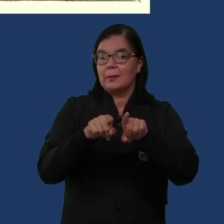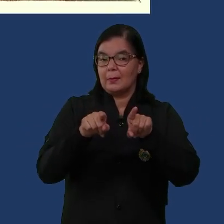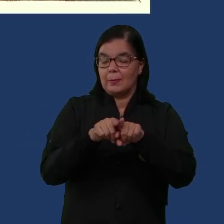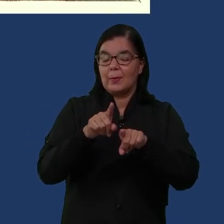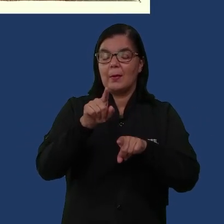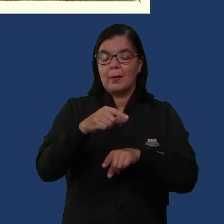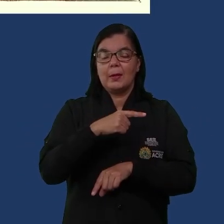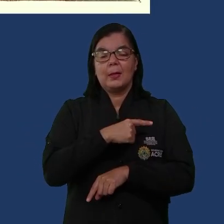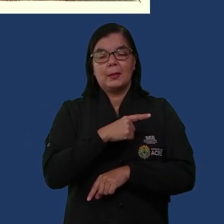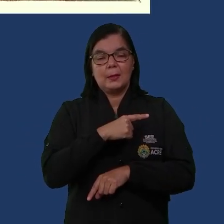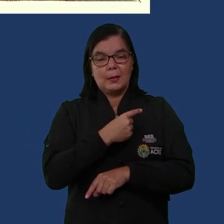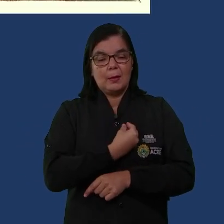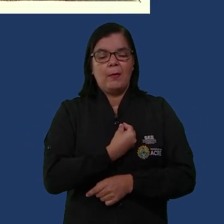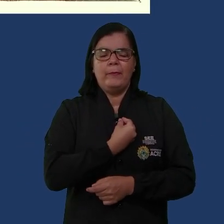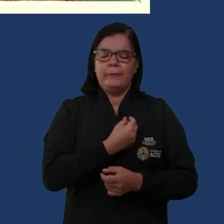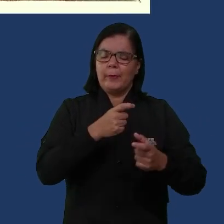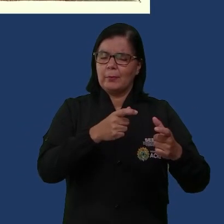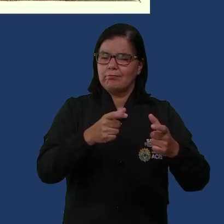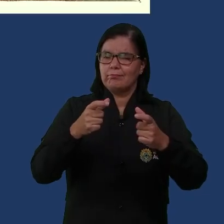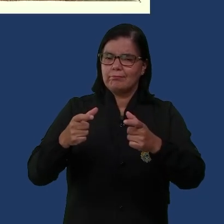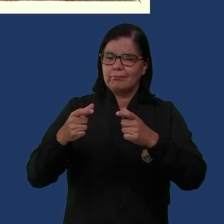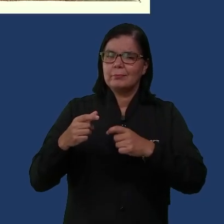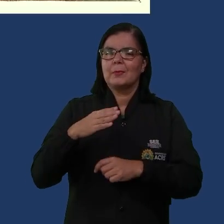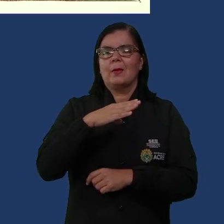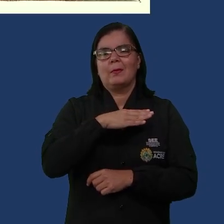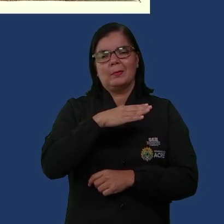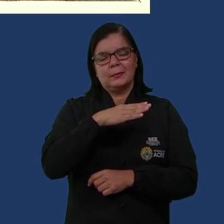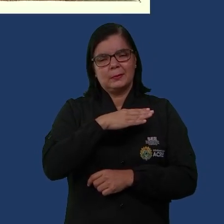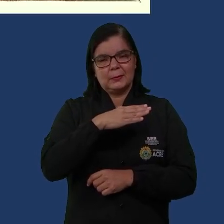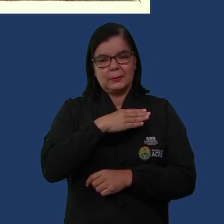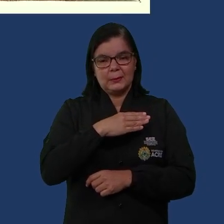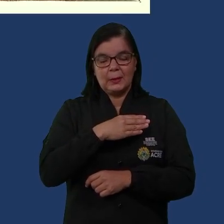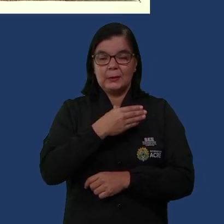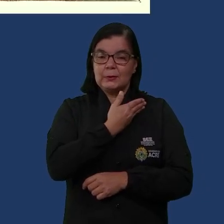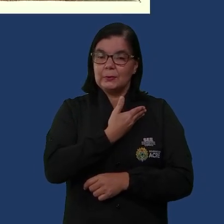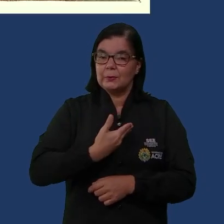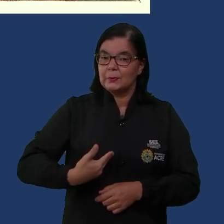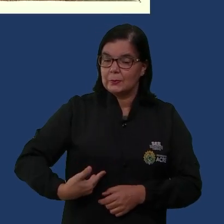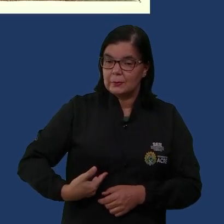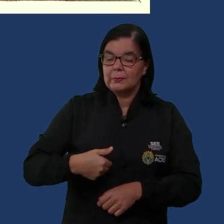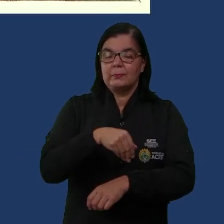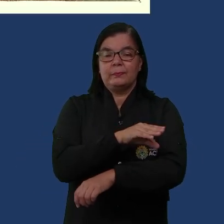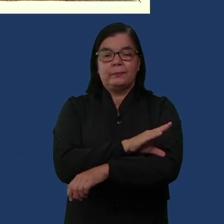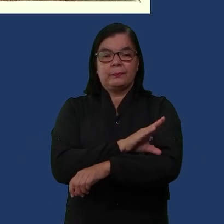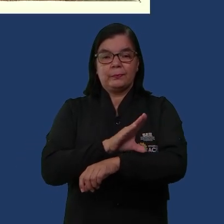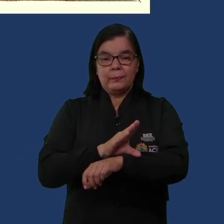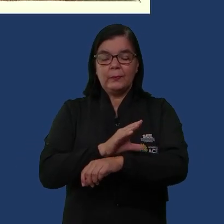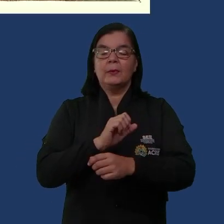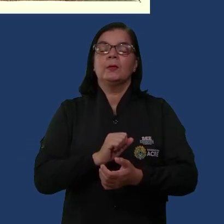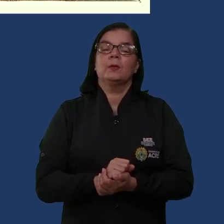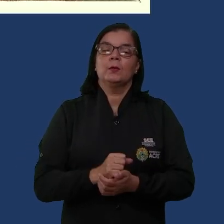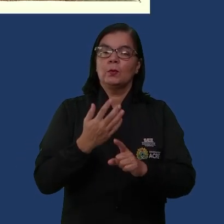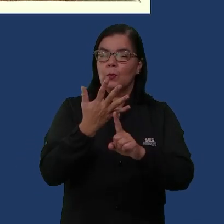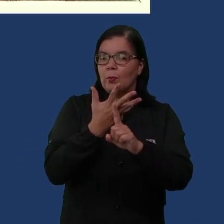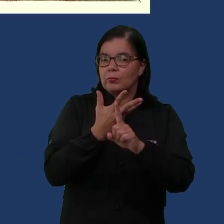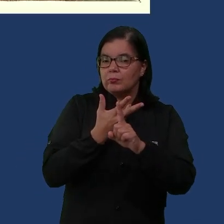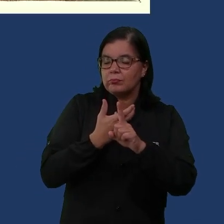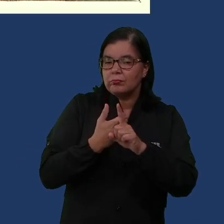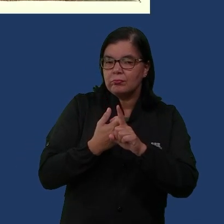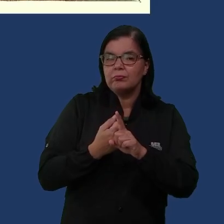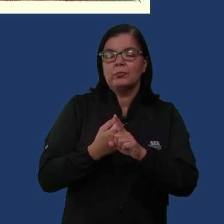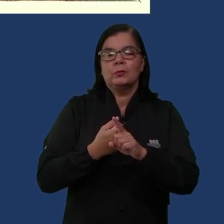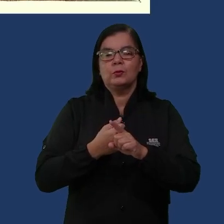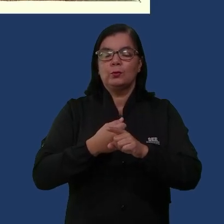falei, existem vários espaços urbanos, espaços públicos, espaços culturais, com obras na linguagem